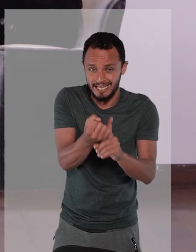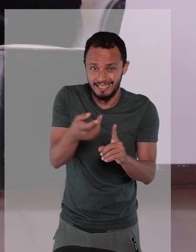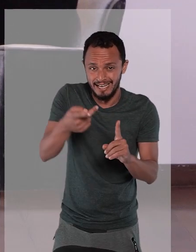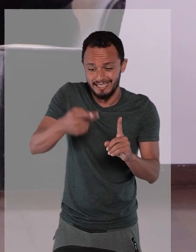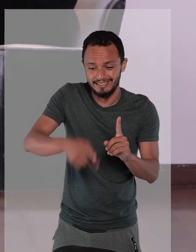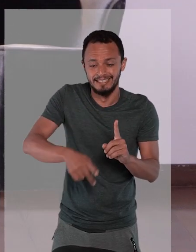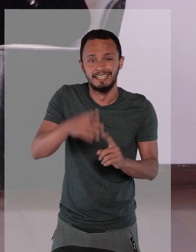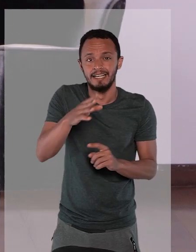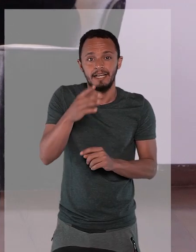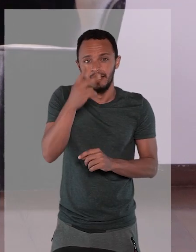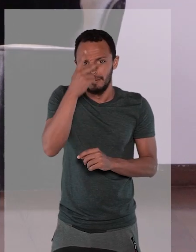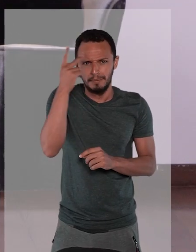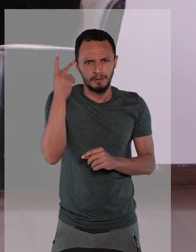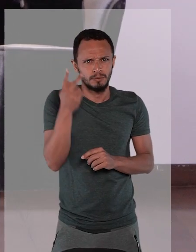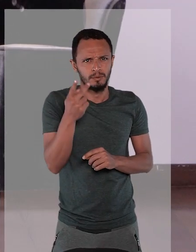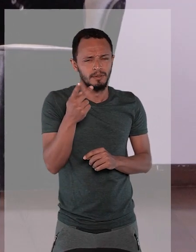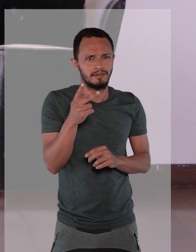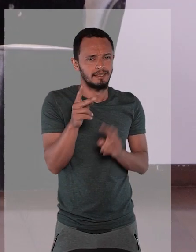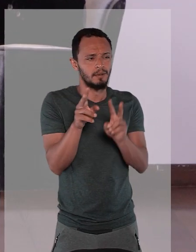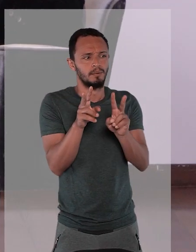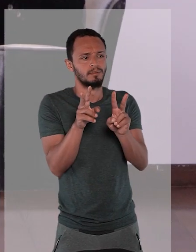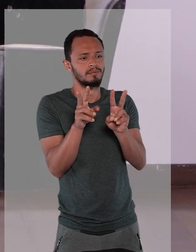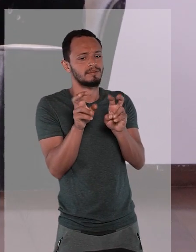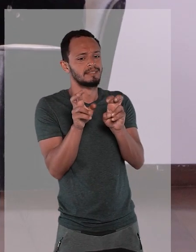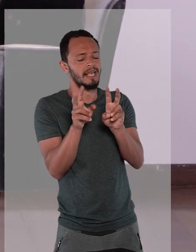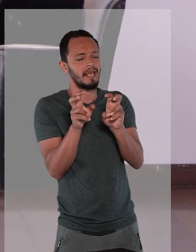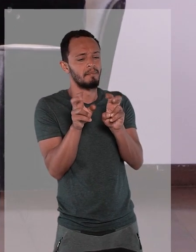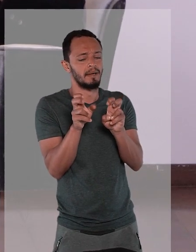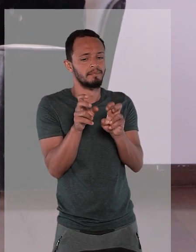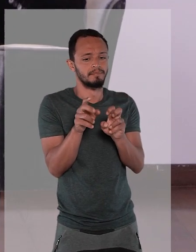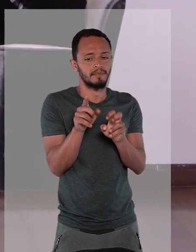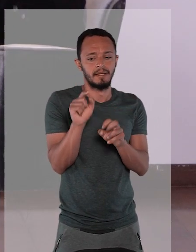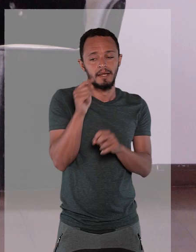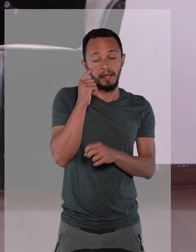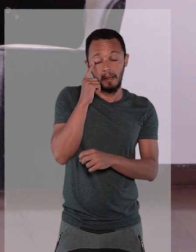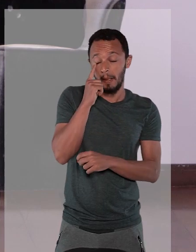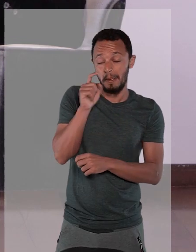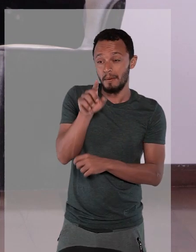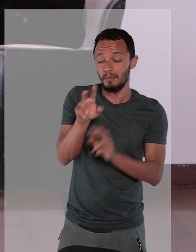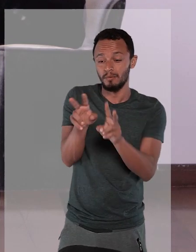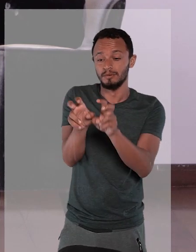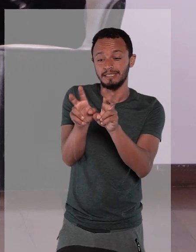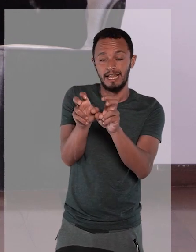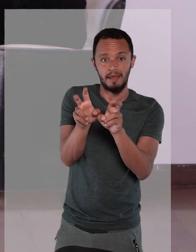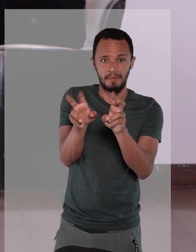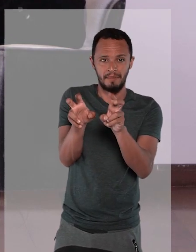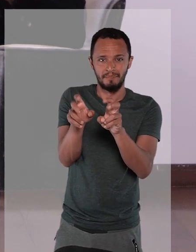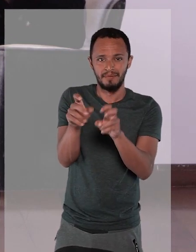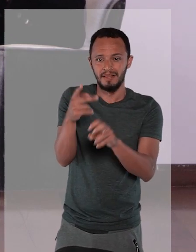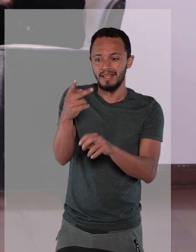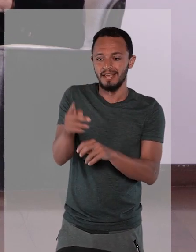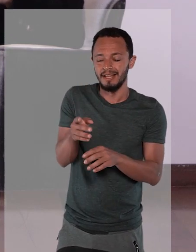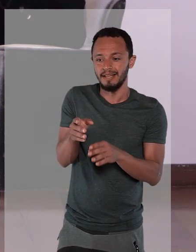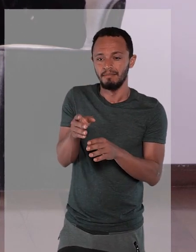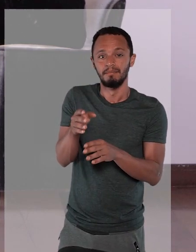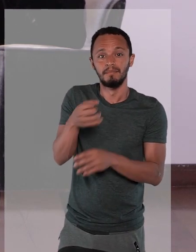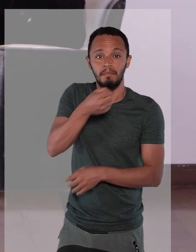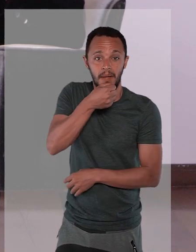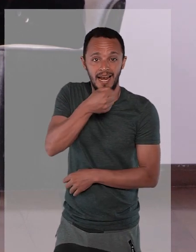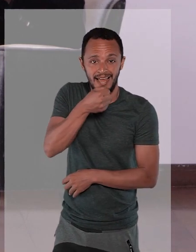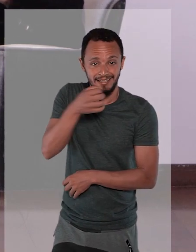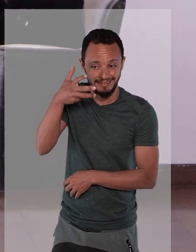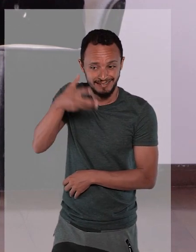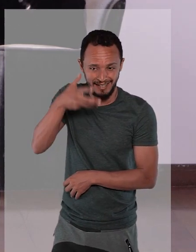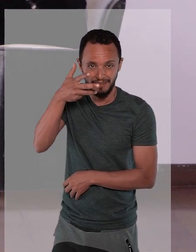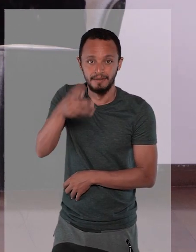sociedades, eles começam a dar uns temas diferentes para a gente. Então, eles me deram, nos últimos congressos, eu falei